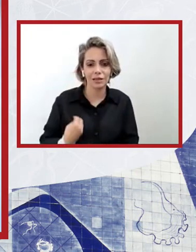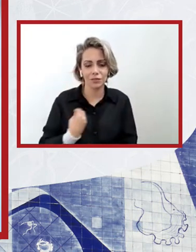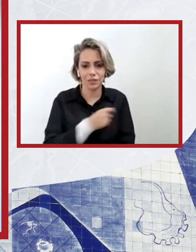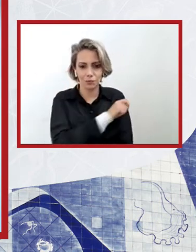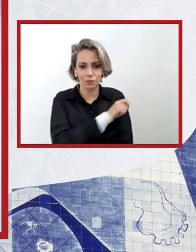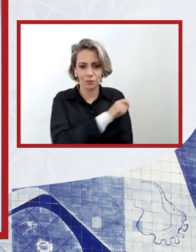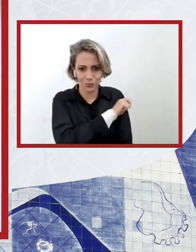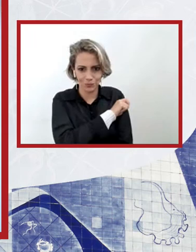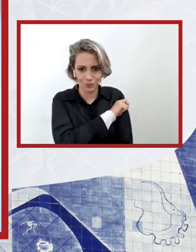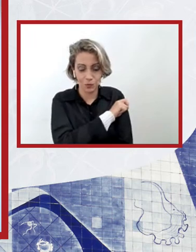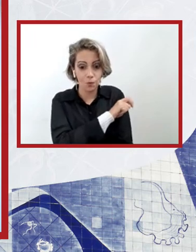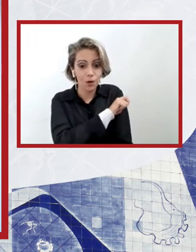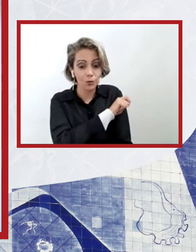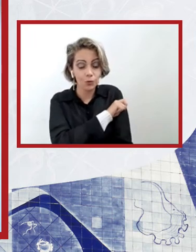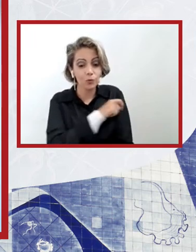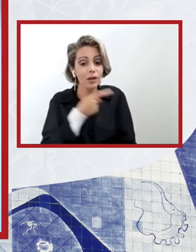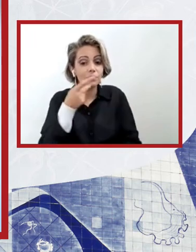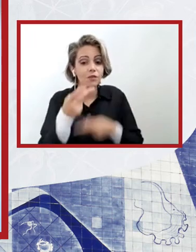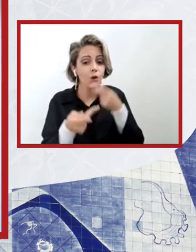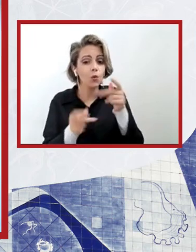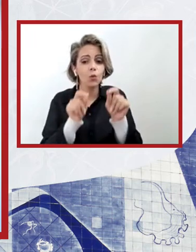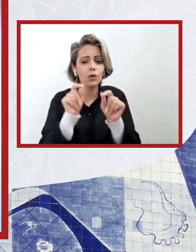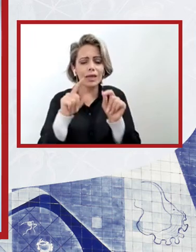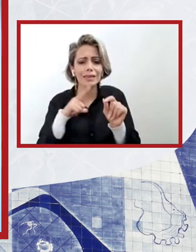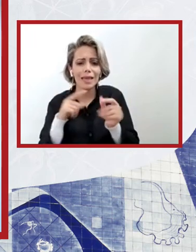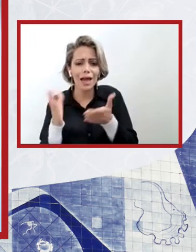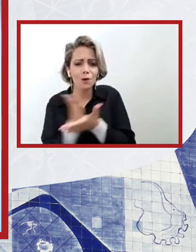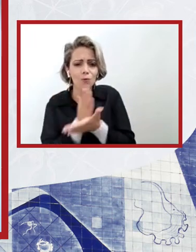declararam que tem professores que